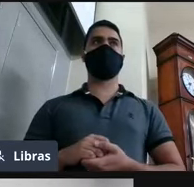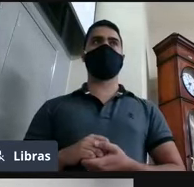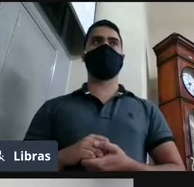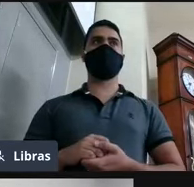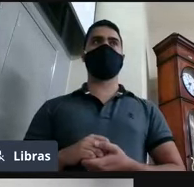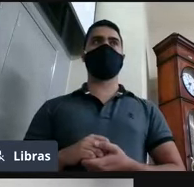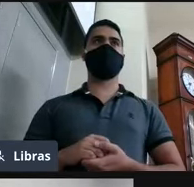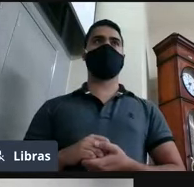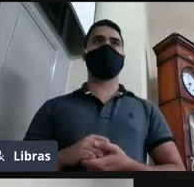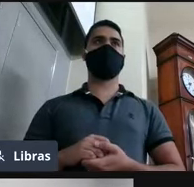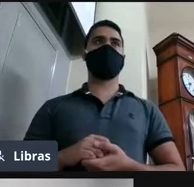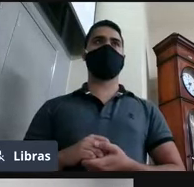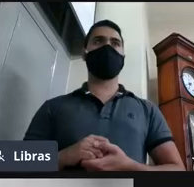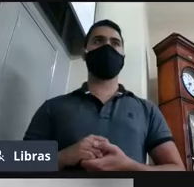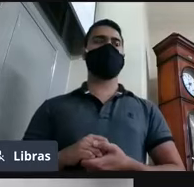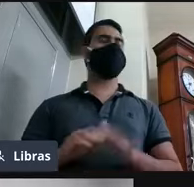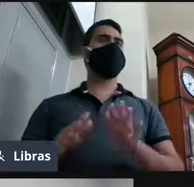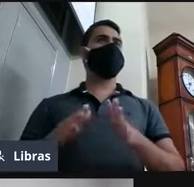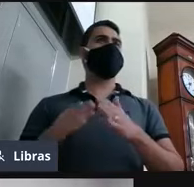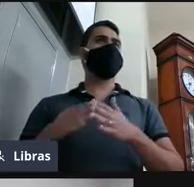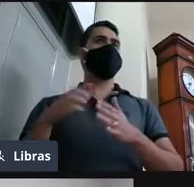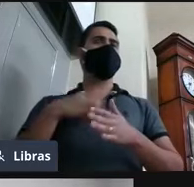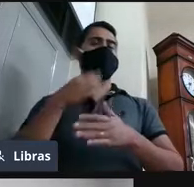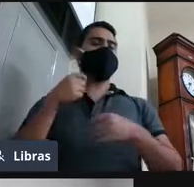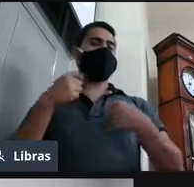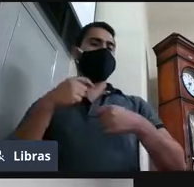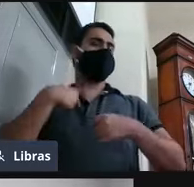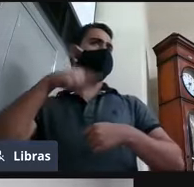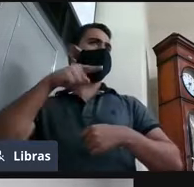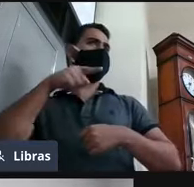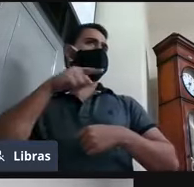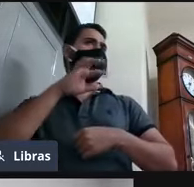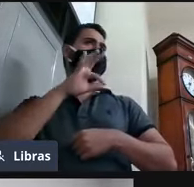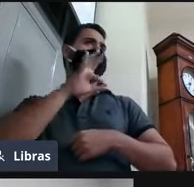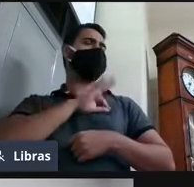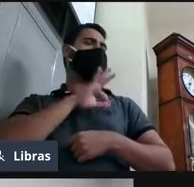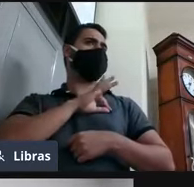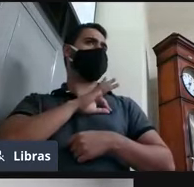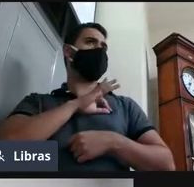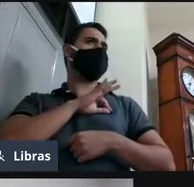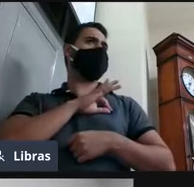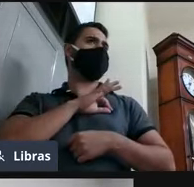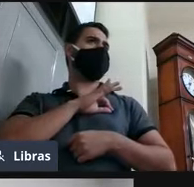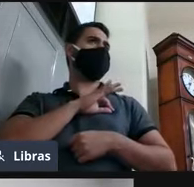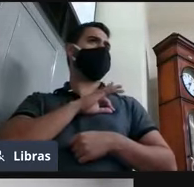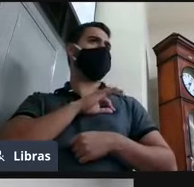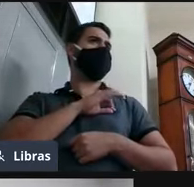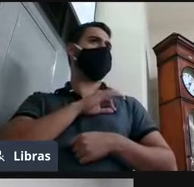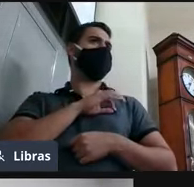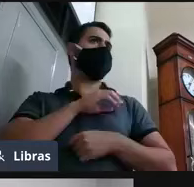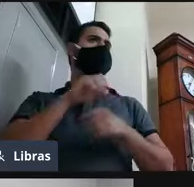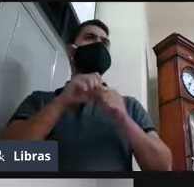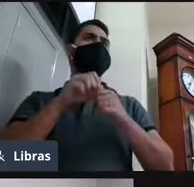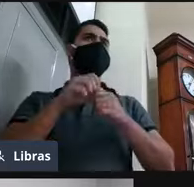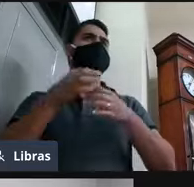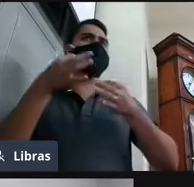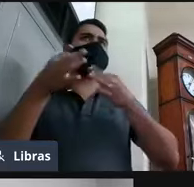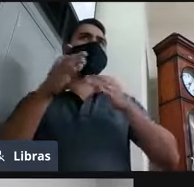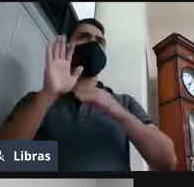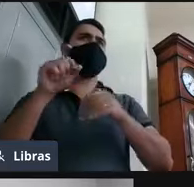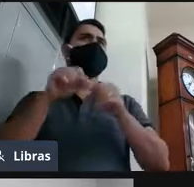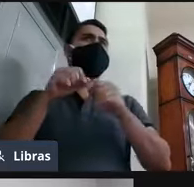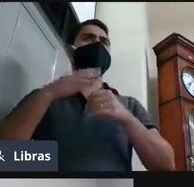Bom, senhor presidente, eu vou ter que ir à delegacia agora para prestar um depoimento lá, e eu queria já